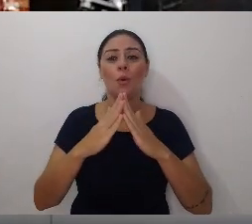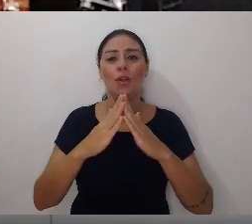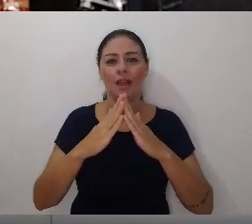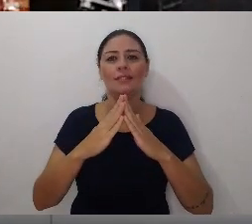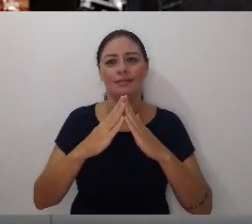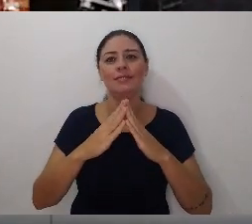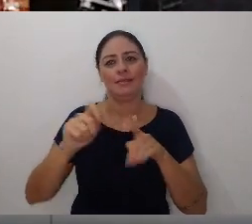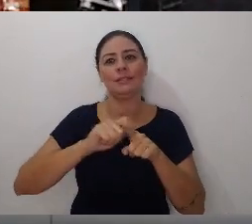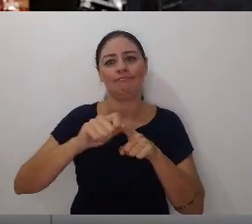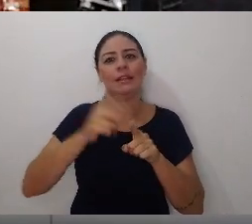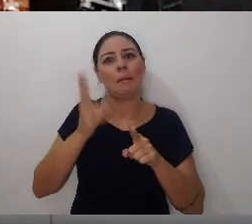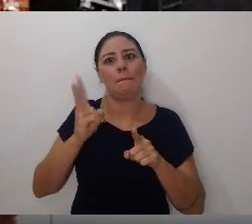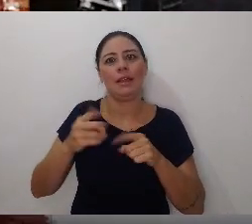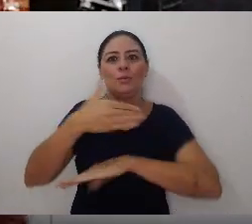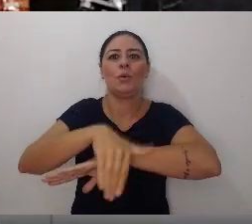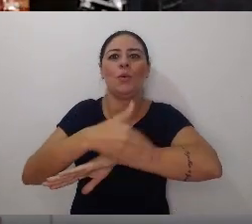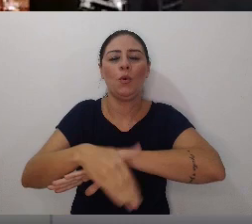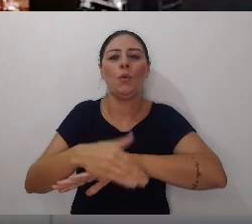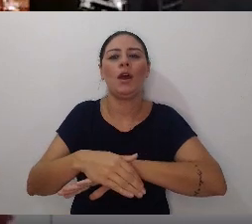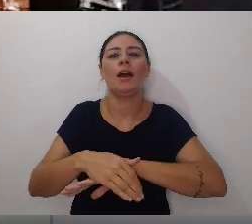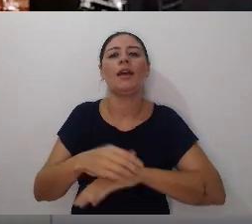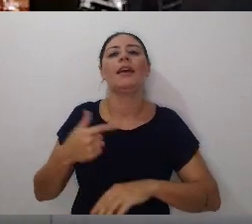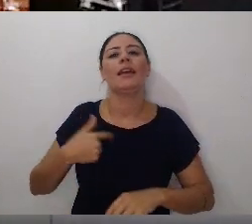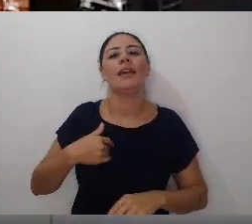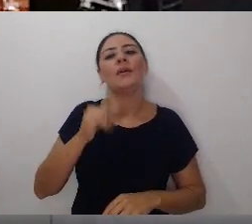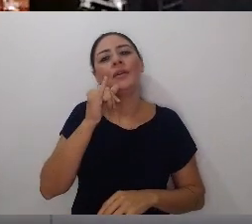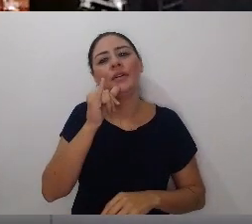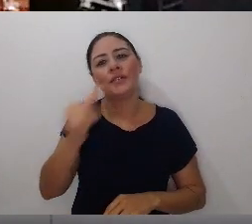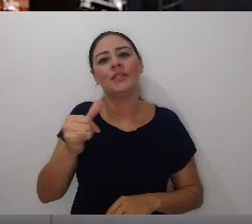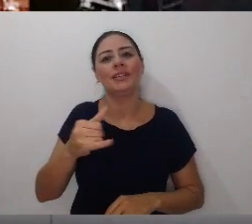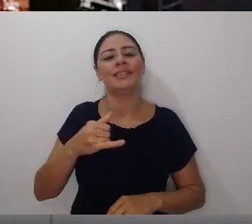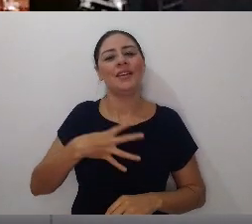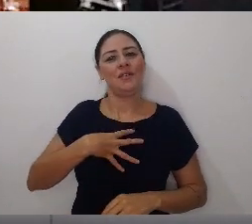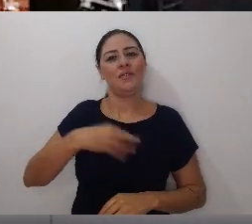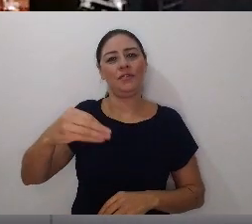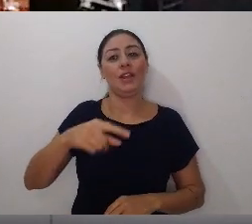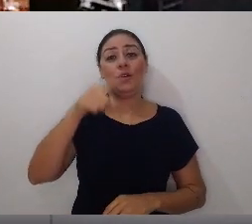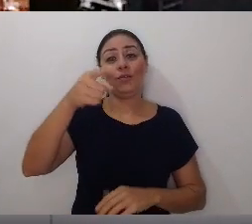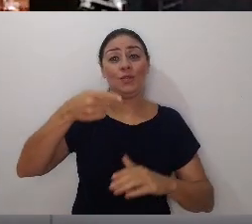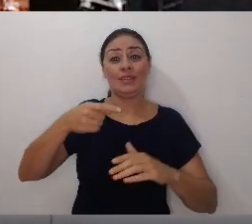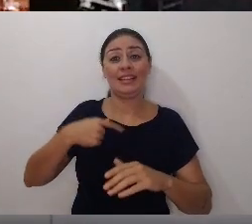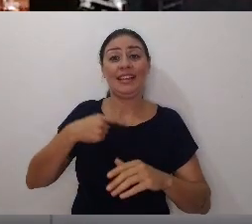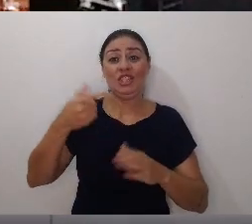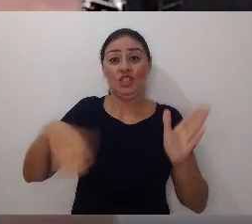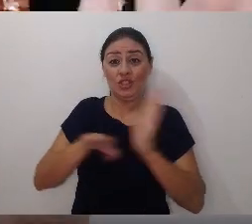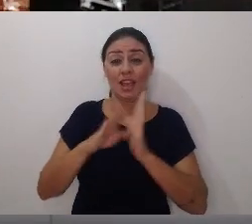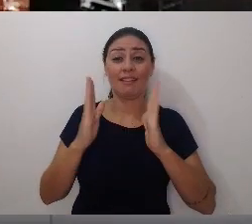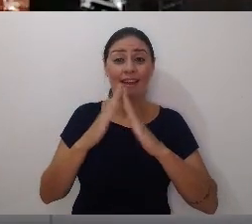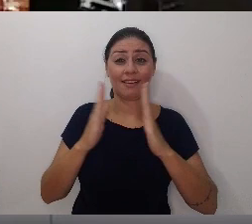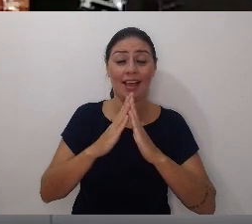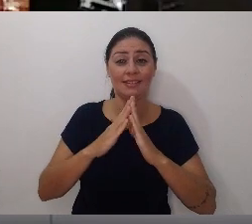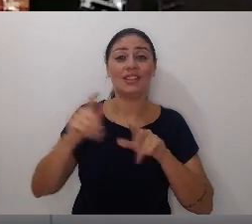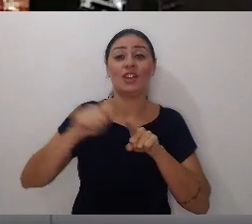calçado, escolhe um lugar meio com sol. Eu lá em casa faço eles atravessarem a sala com o calçado na mão para